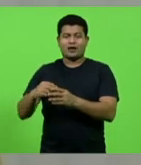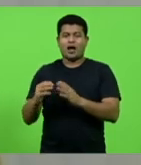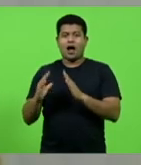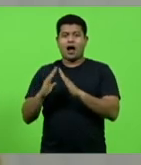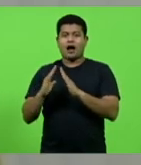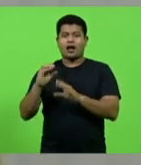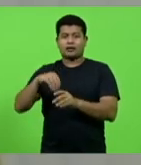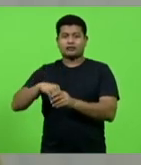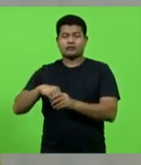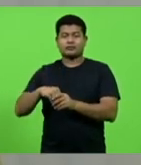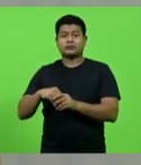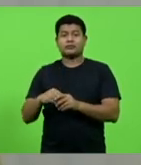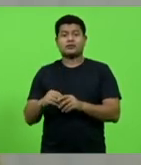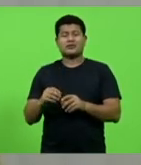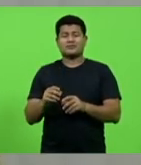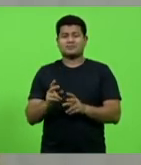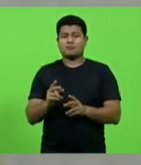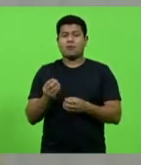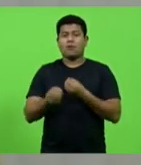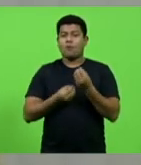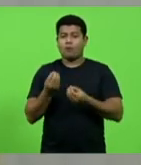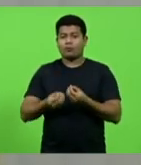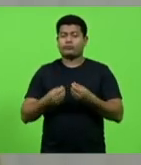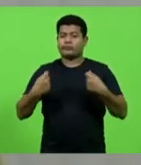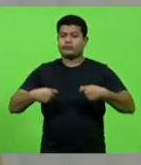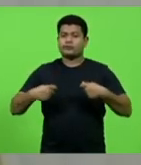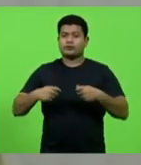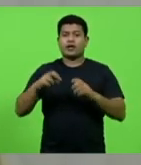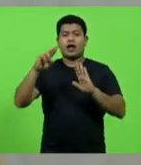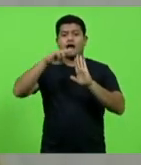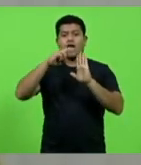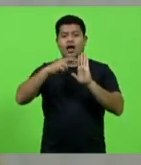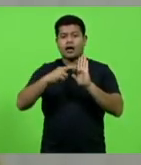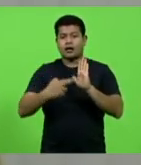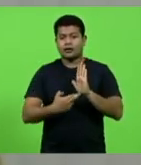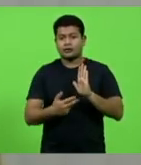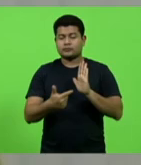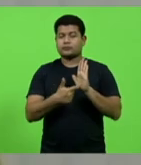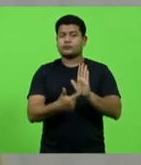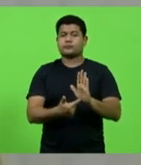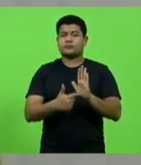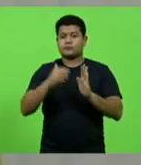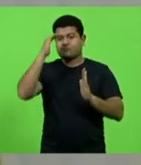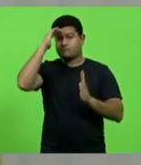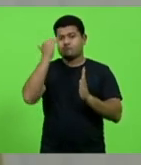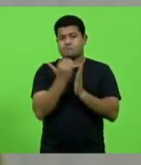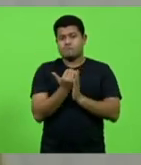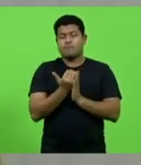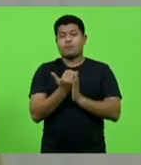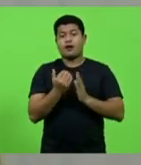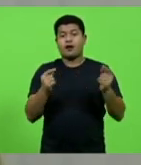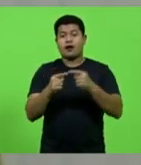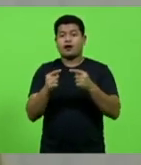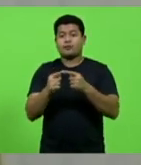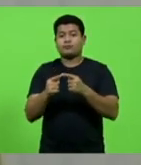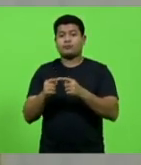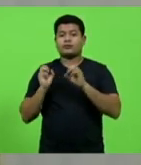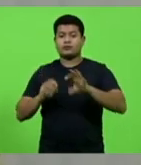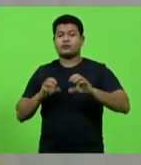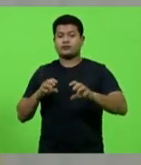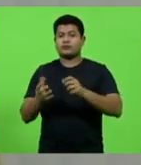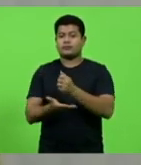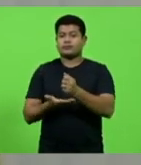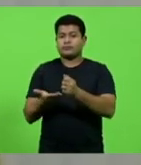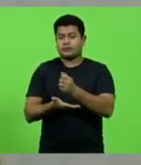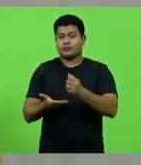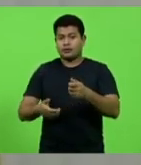e cumpridos disposições que estão hoje vinculadas à educação básica e que precisariam